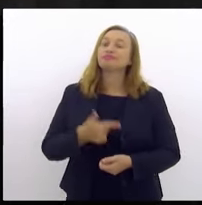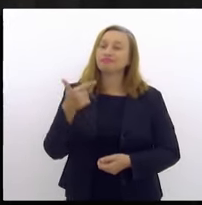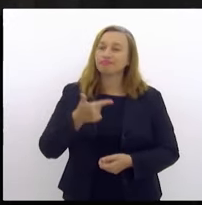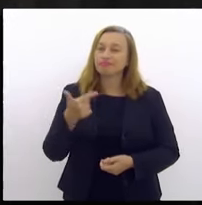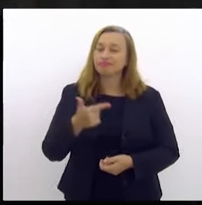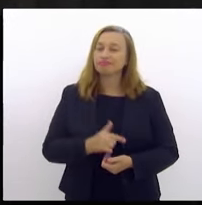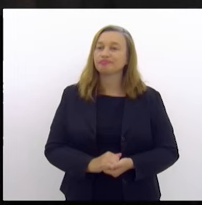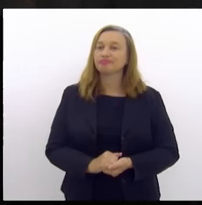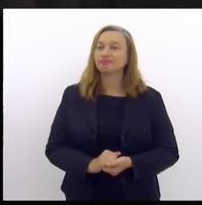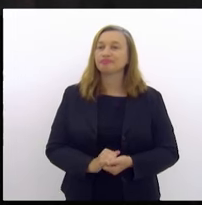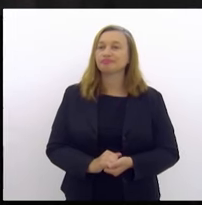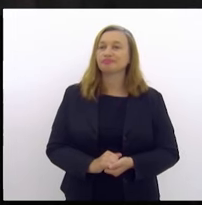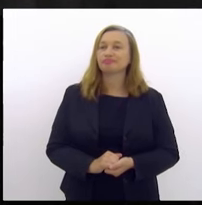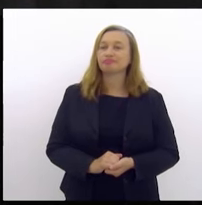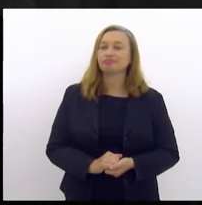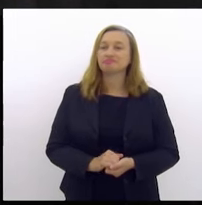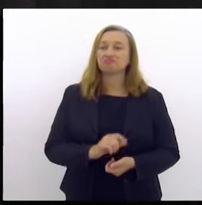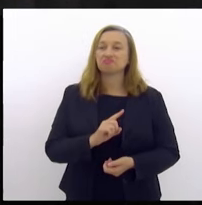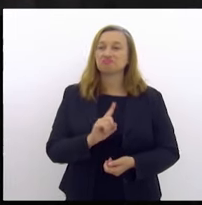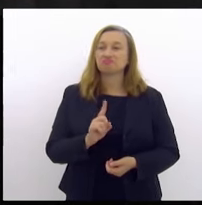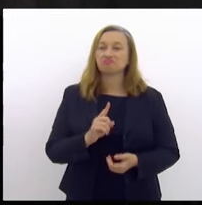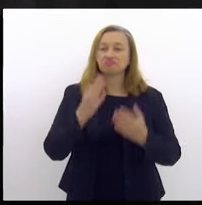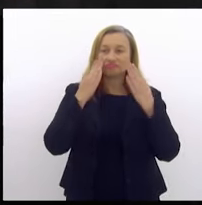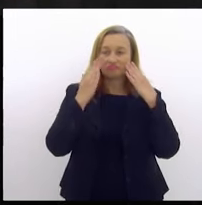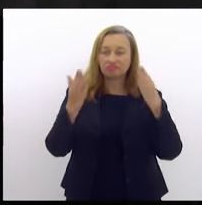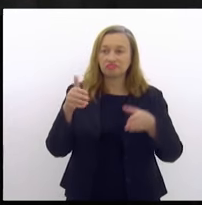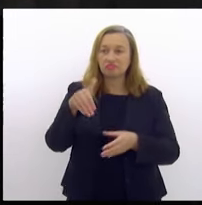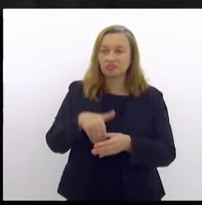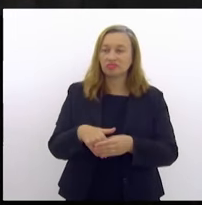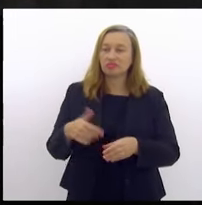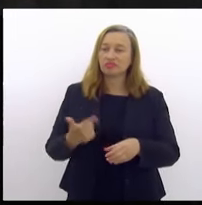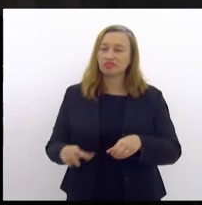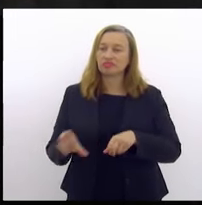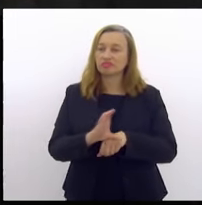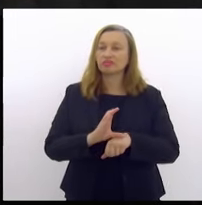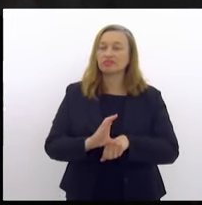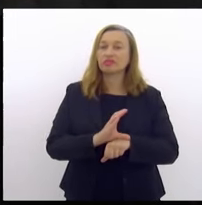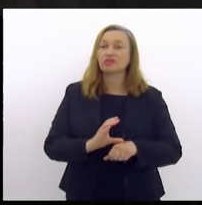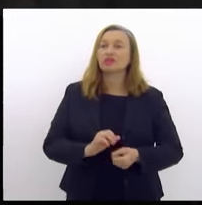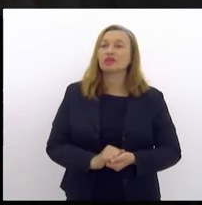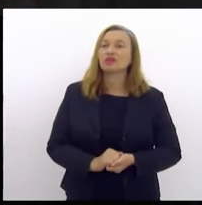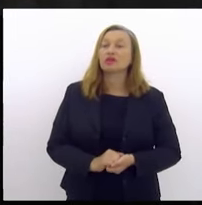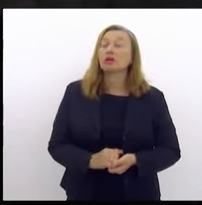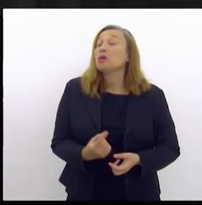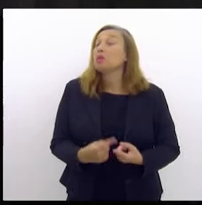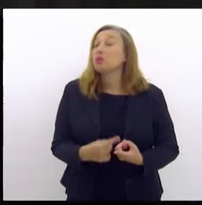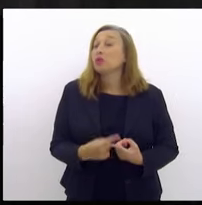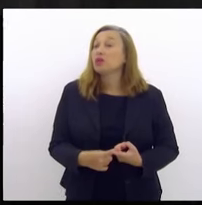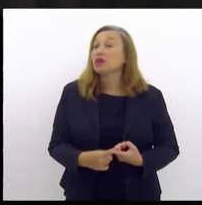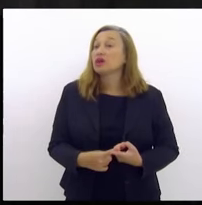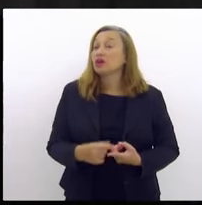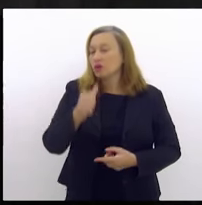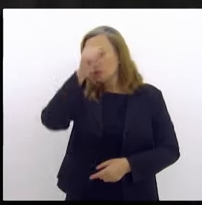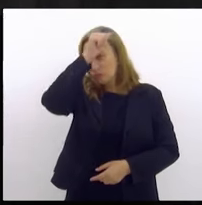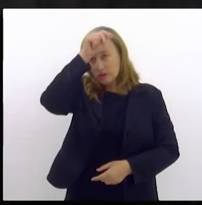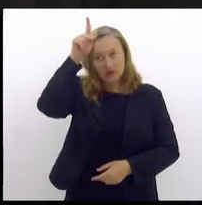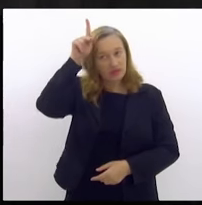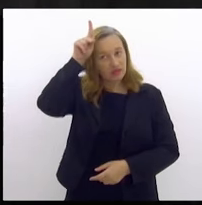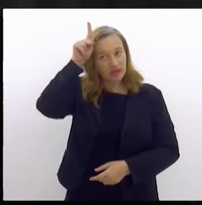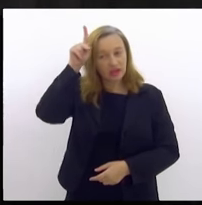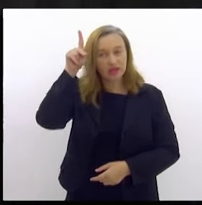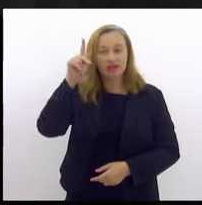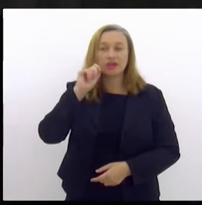Segundo ponto, não apresentei o voto de inconstitucionalidade porque o prefeito